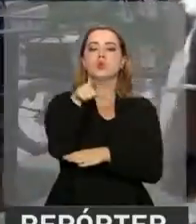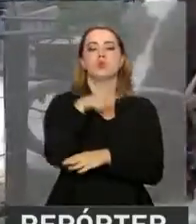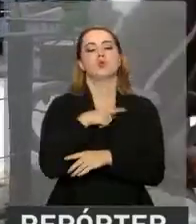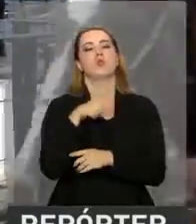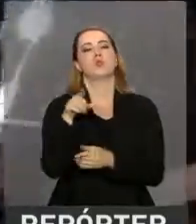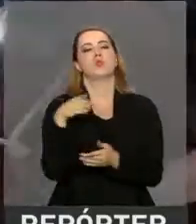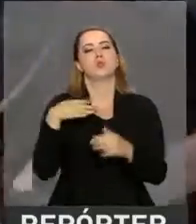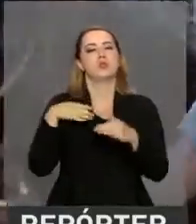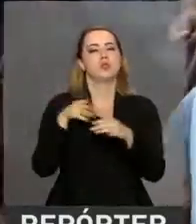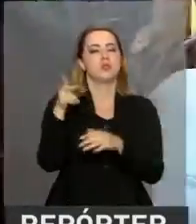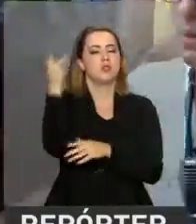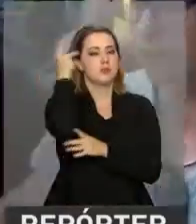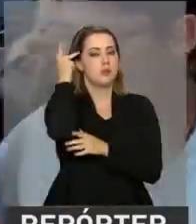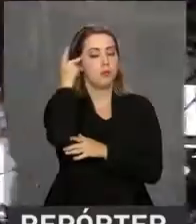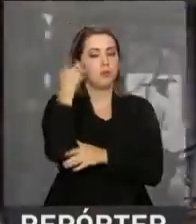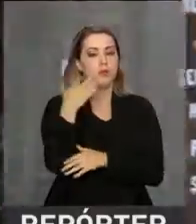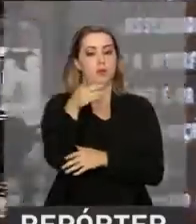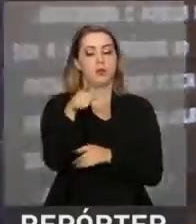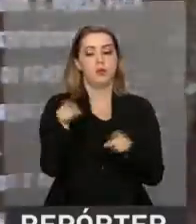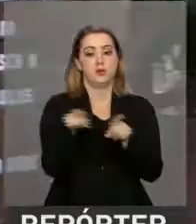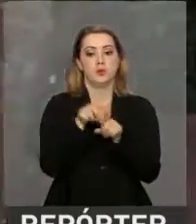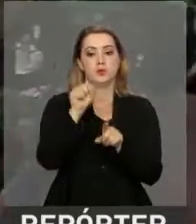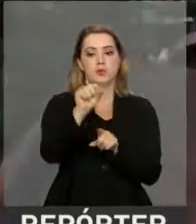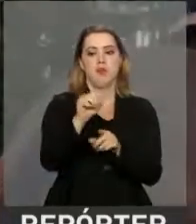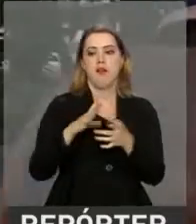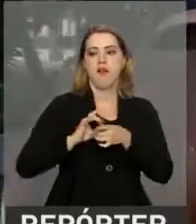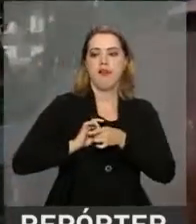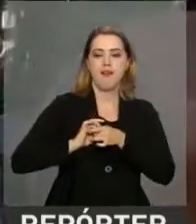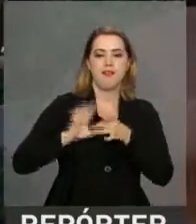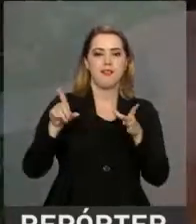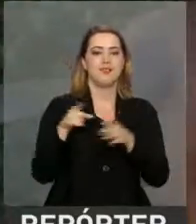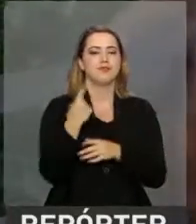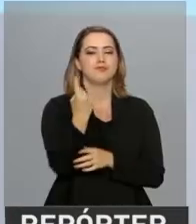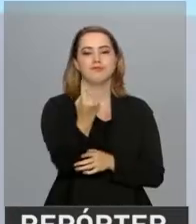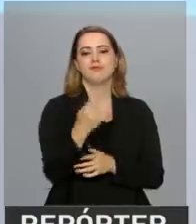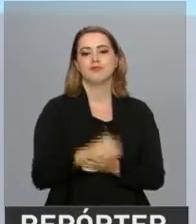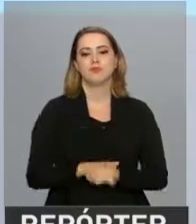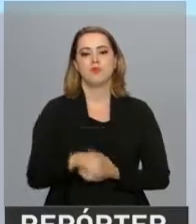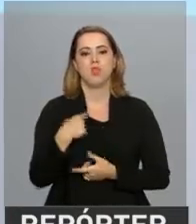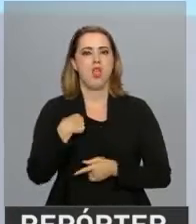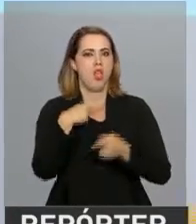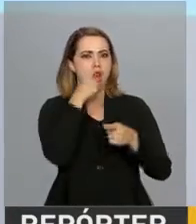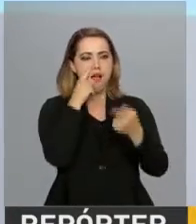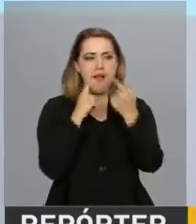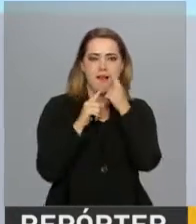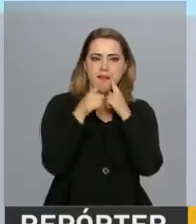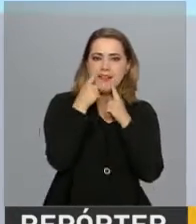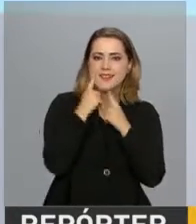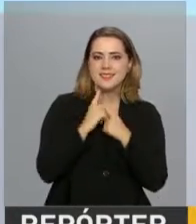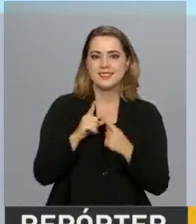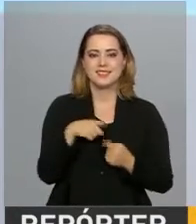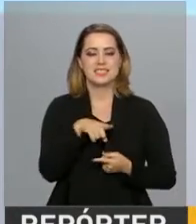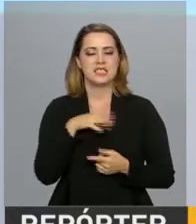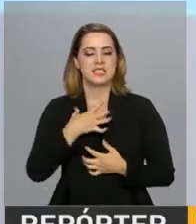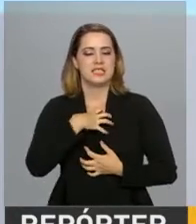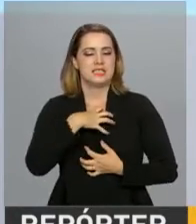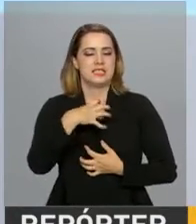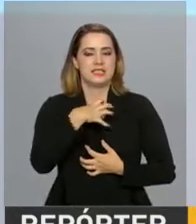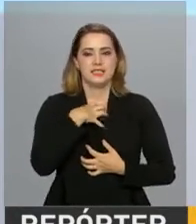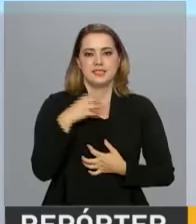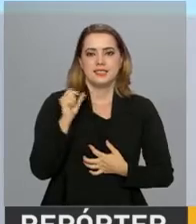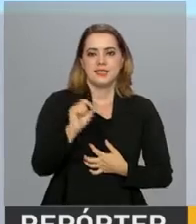Socorro, no interior de São Paulo. Sensações libertadoras para ela. Eu chorei. Sinceramente, eu chorei, senti